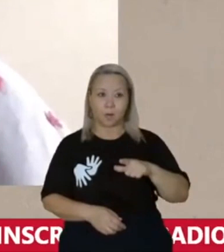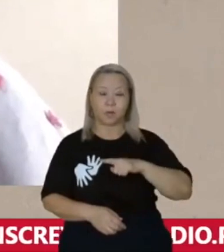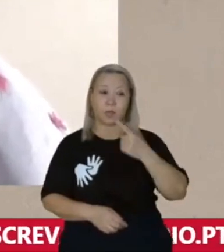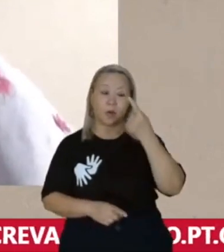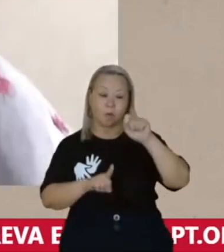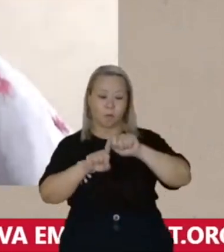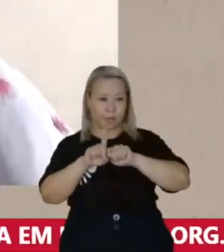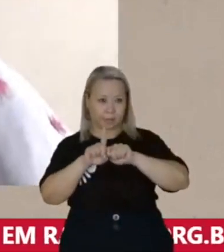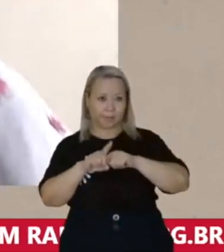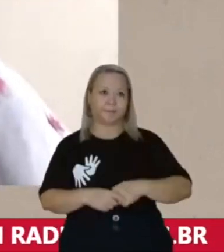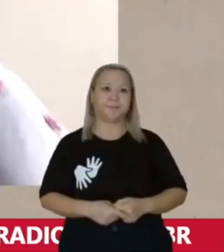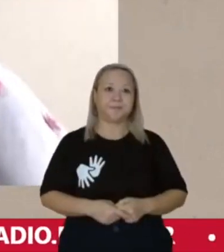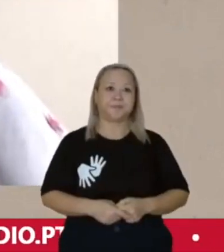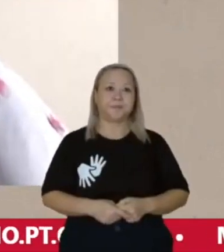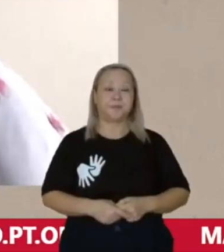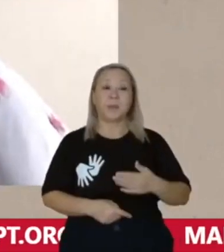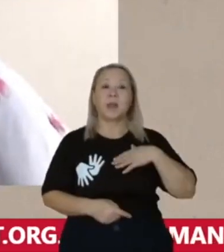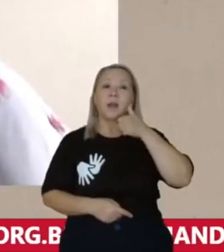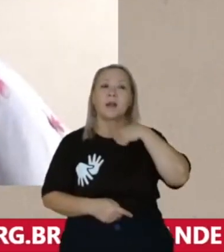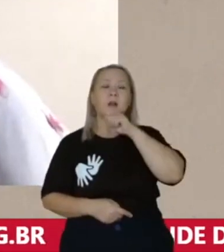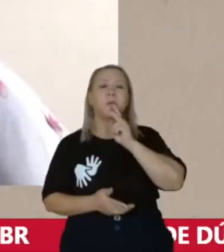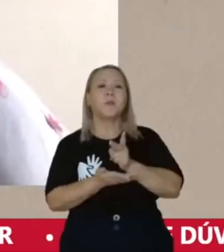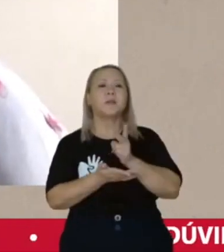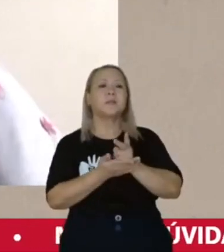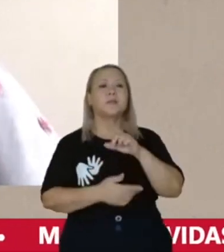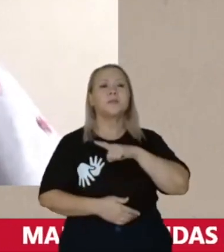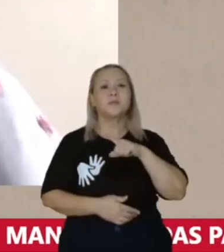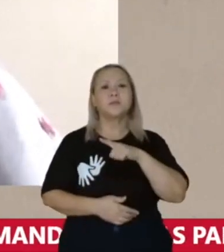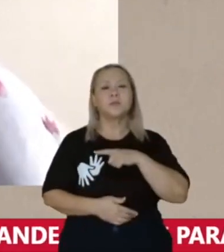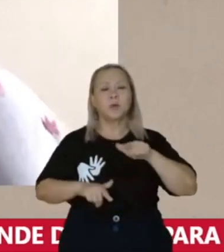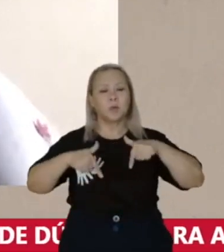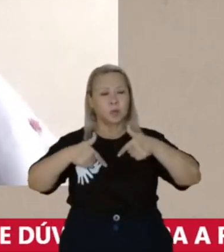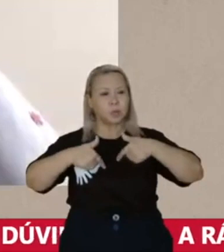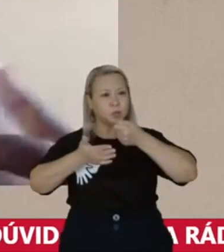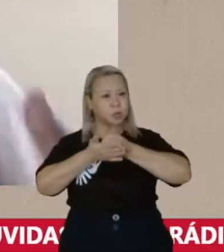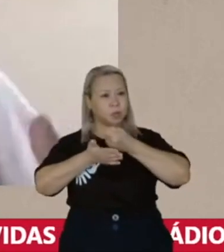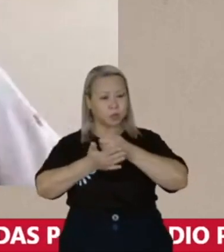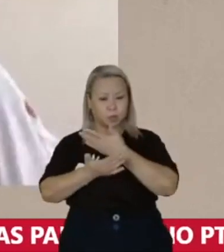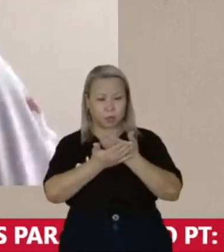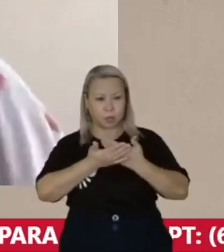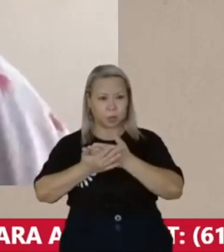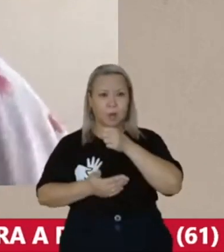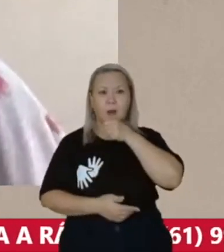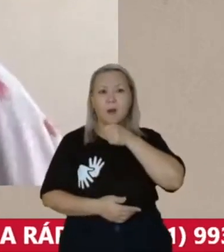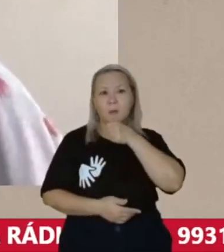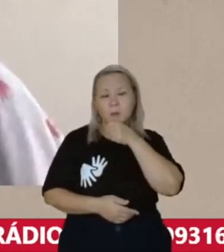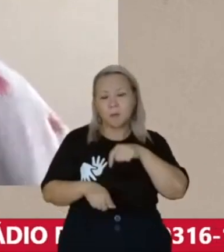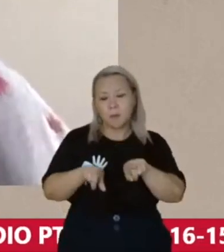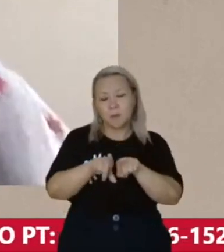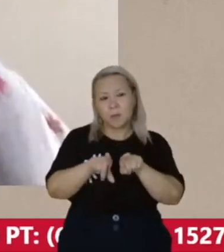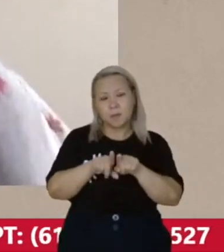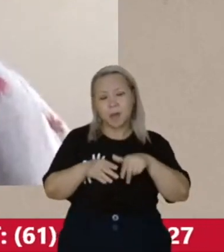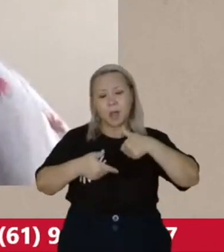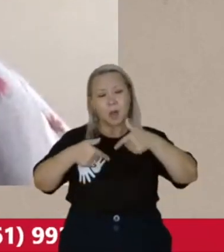nascido. E a minha mãe, ela sempre ela lutou muito para estudar. A minha avó lutou muito